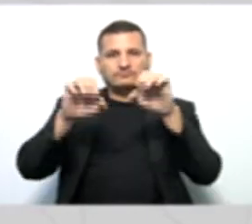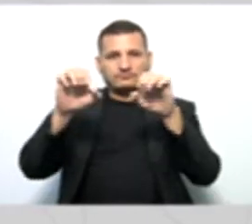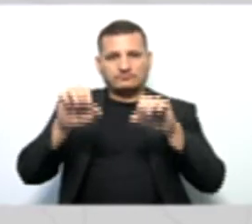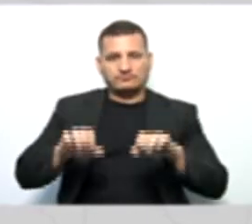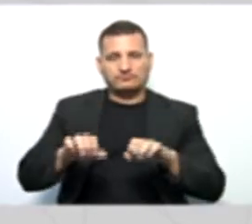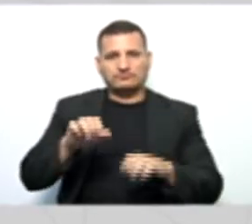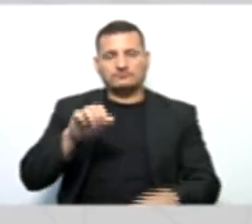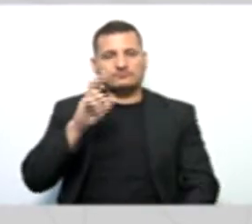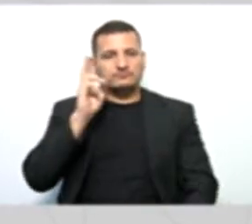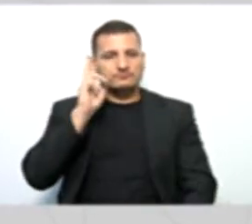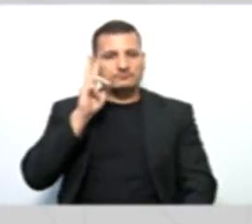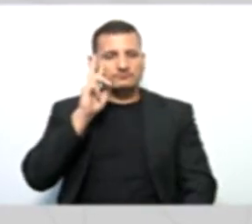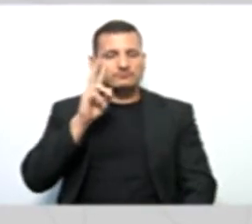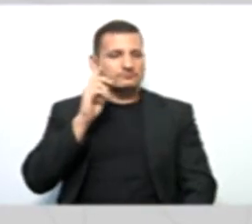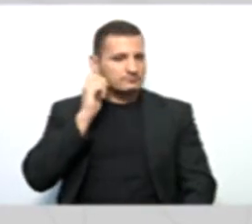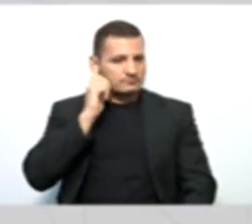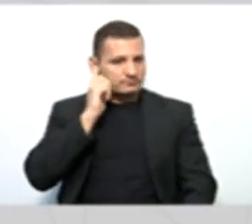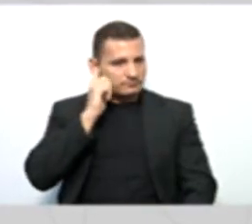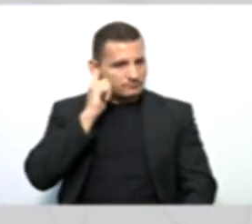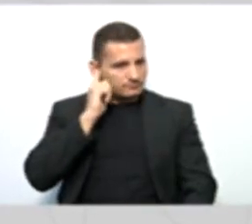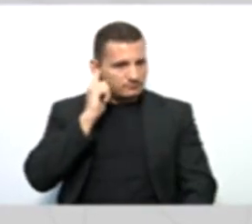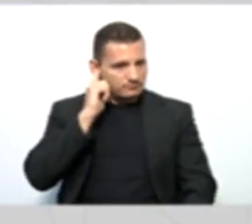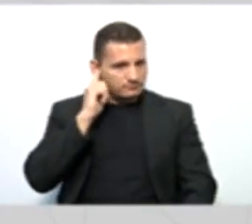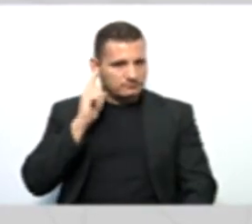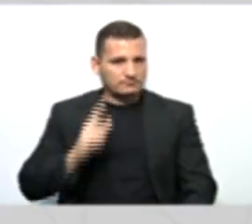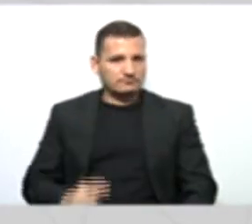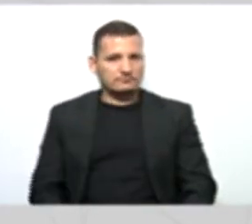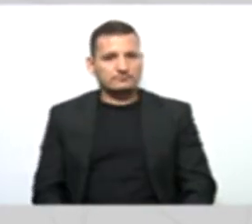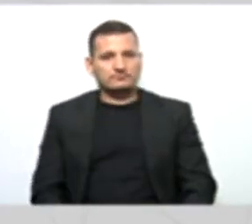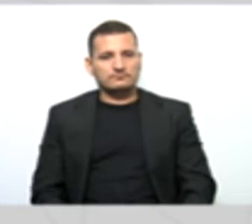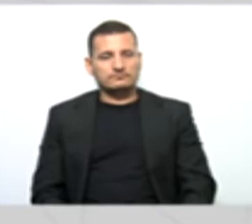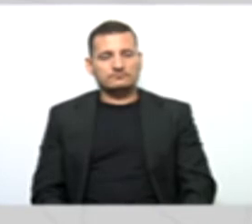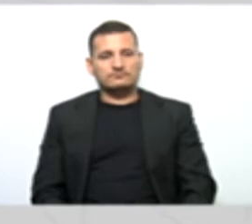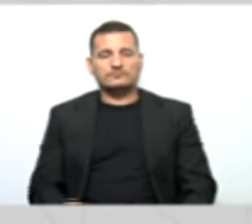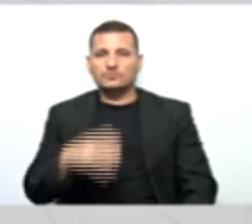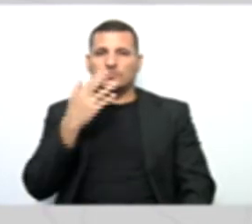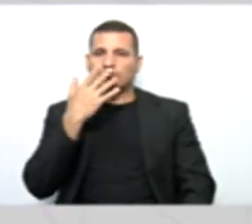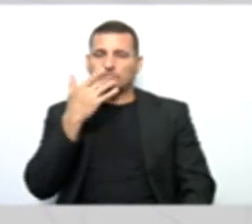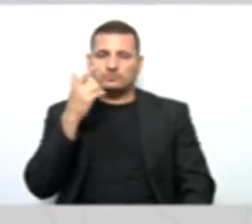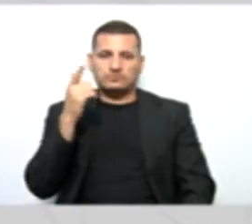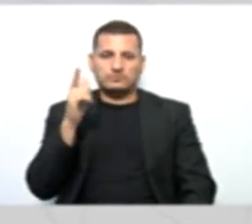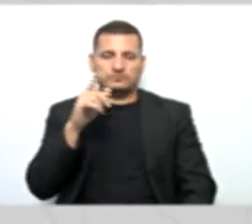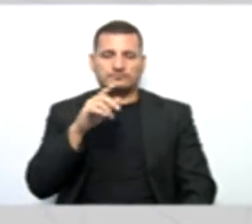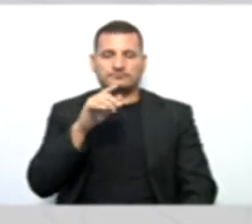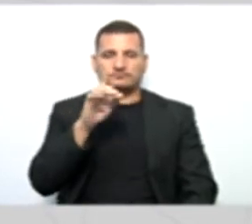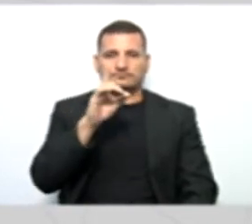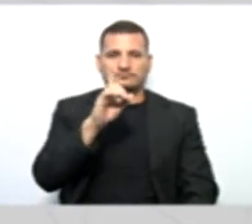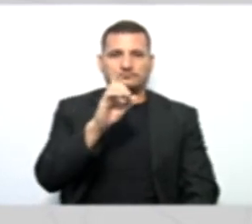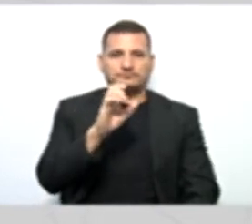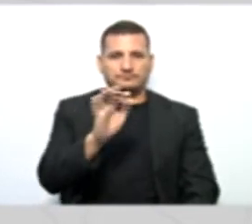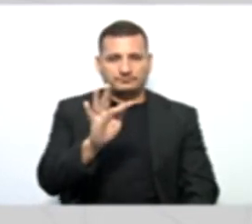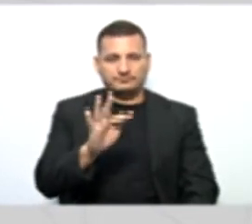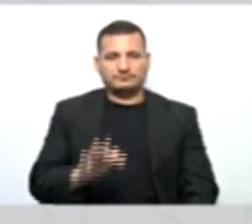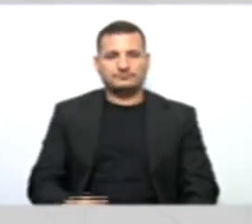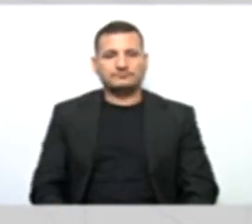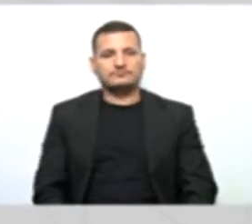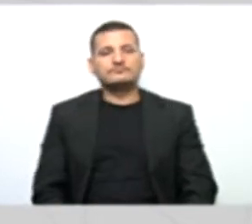Lembra do método construtor? Def. Vou colocar de cores diferentes aqui para facilitar.